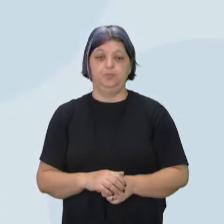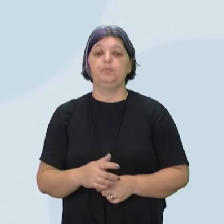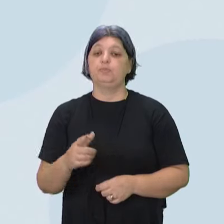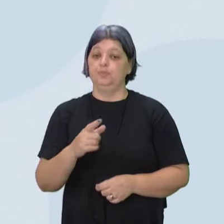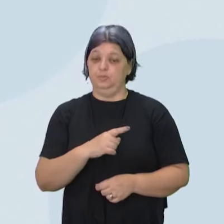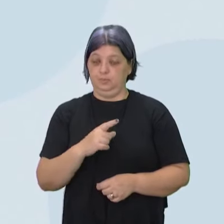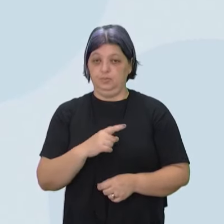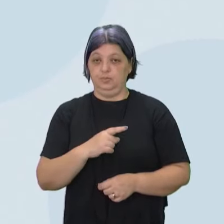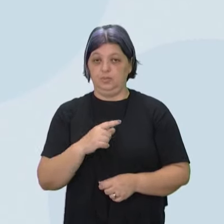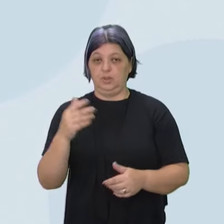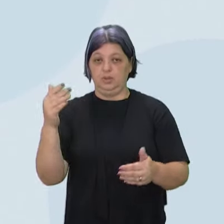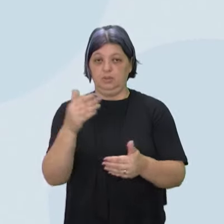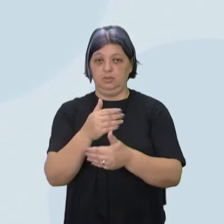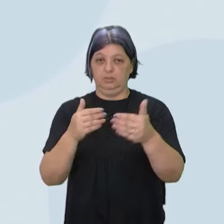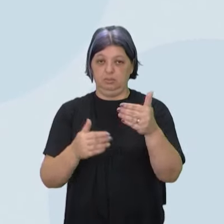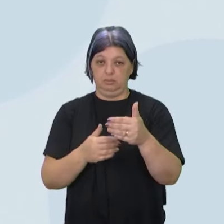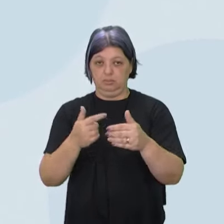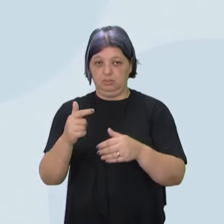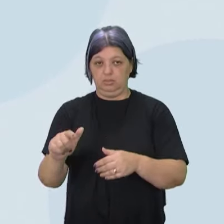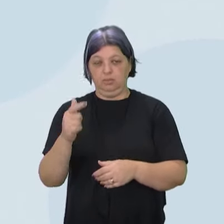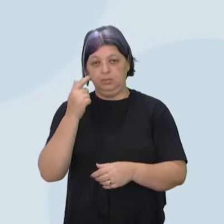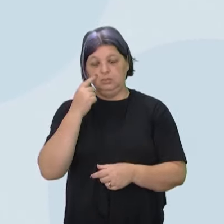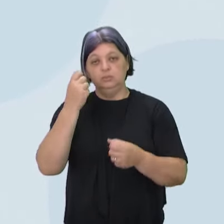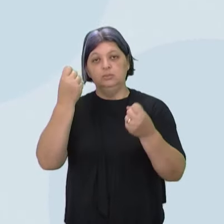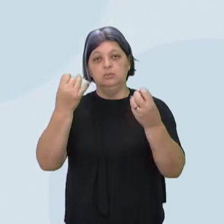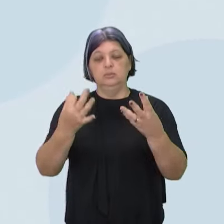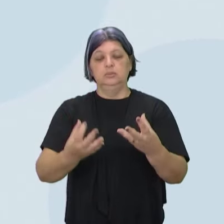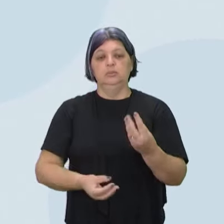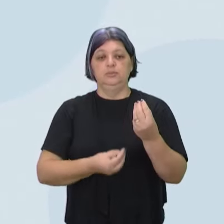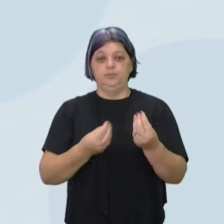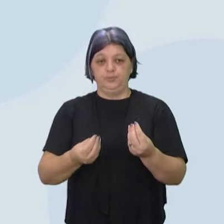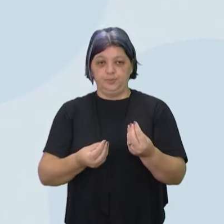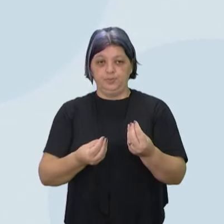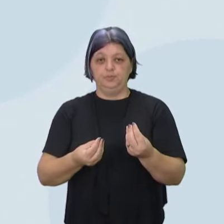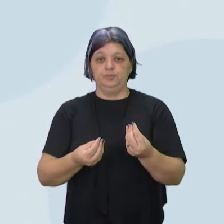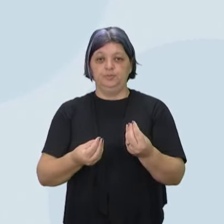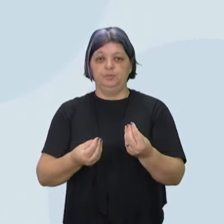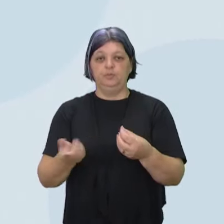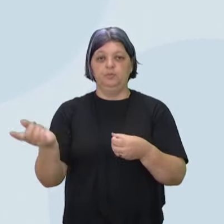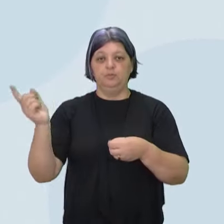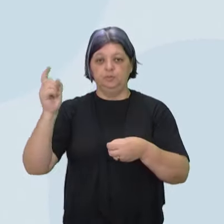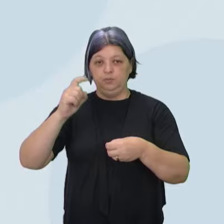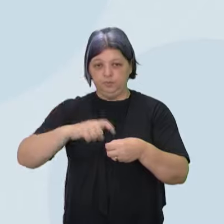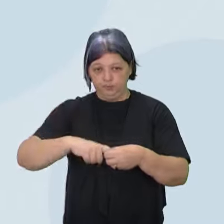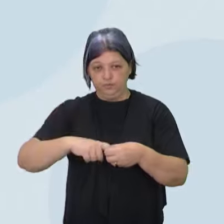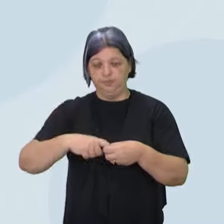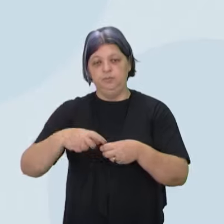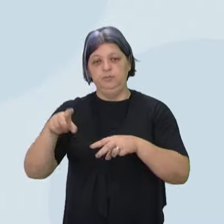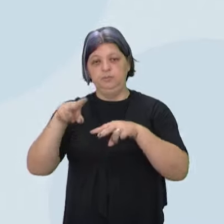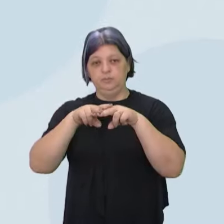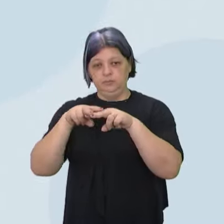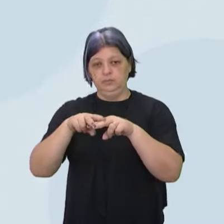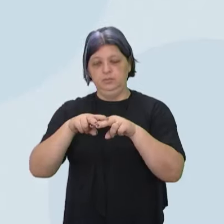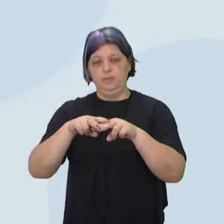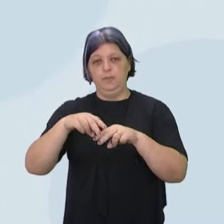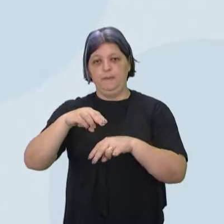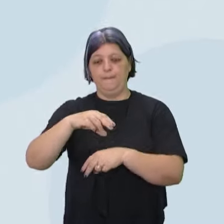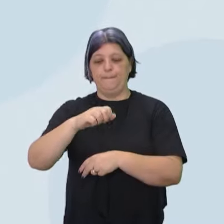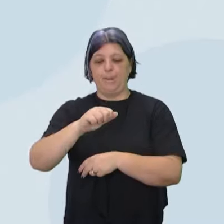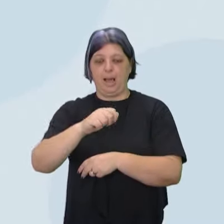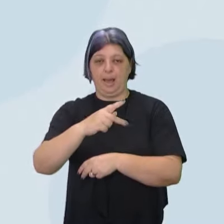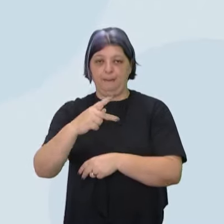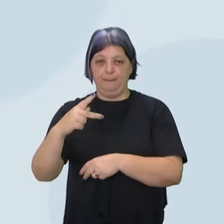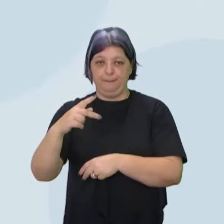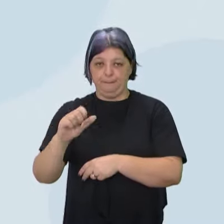no próximo slide uma explicação, né, retomando para vocês que o nosso mapa, né, o material de apoio aí